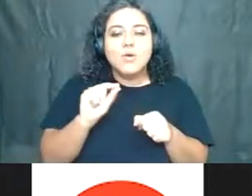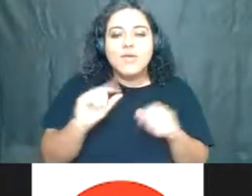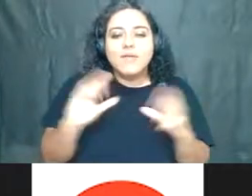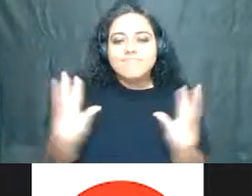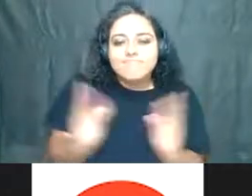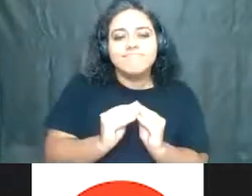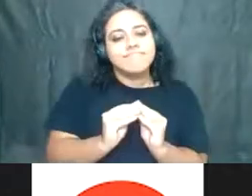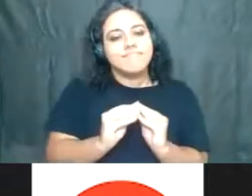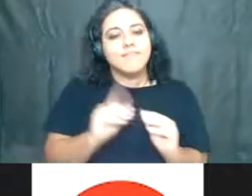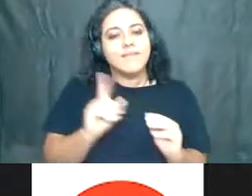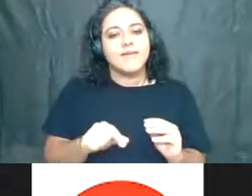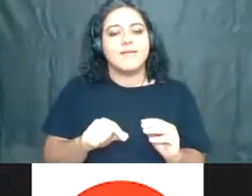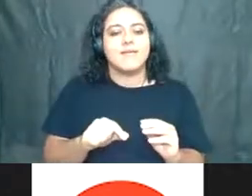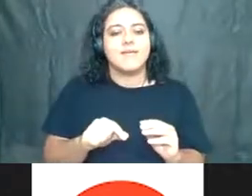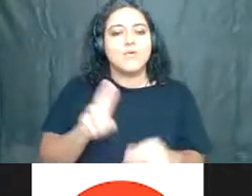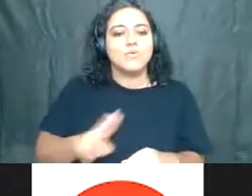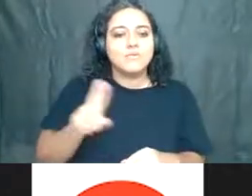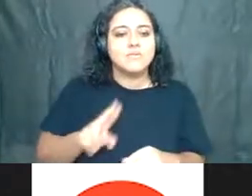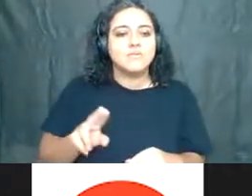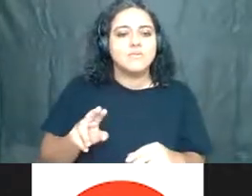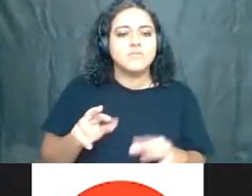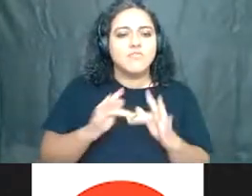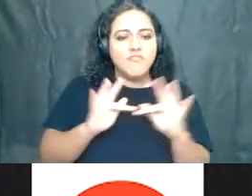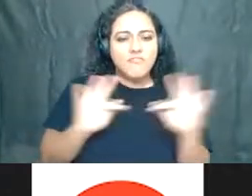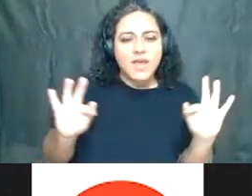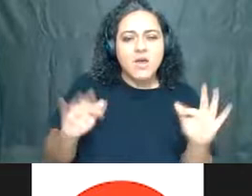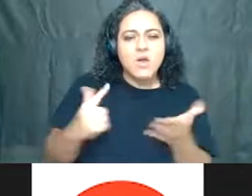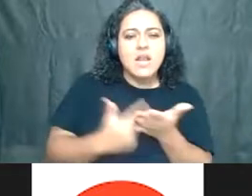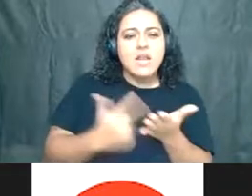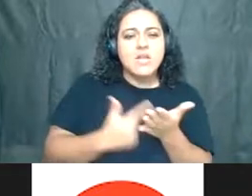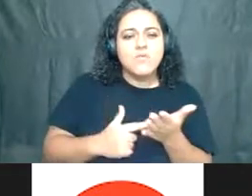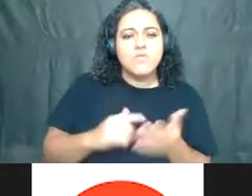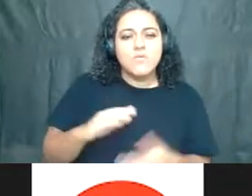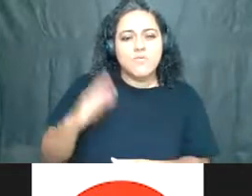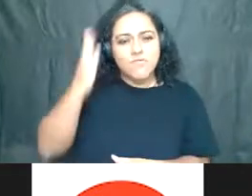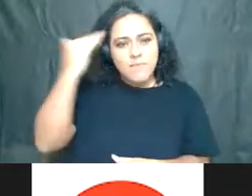citação do livro conhecido, o livro de Eli, ok?